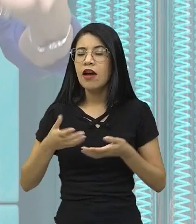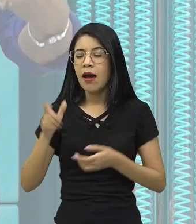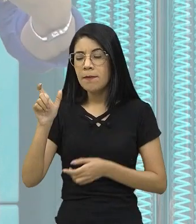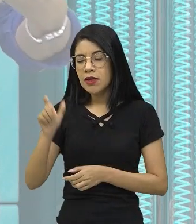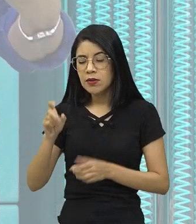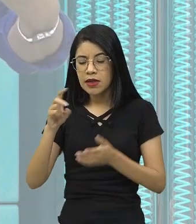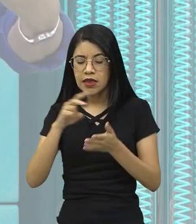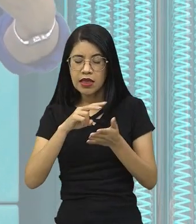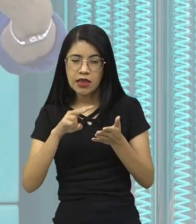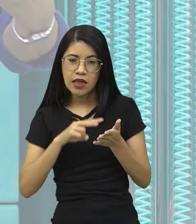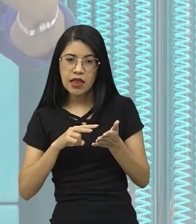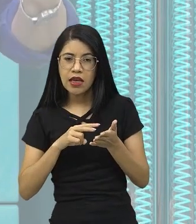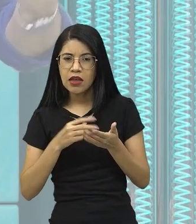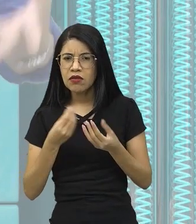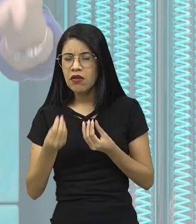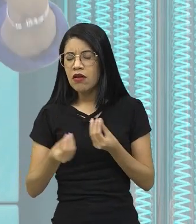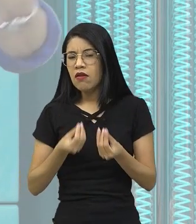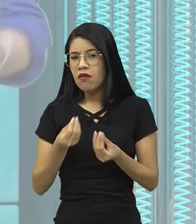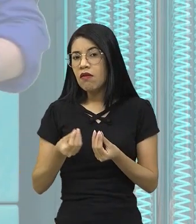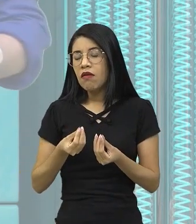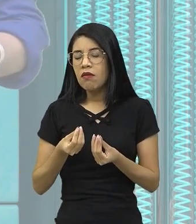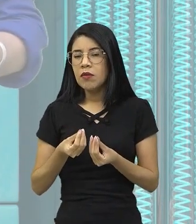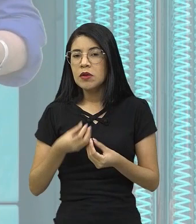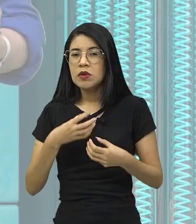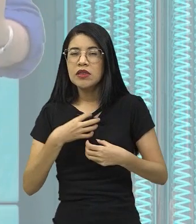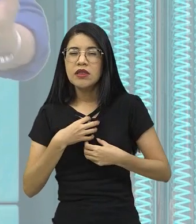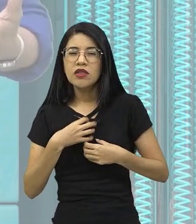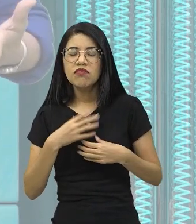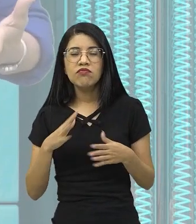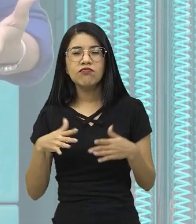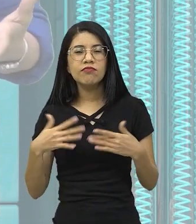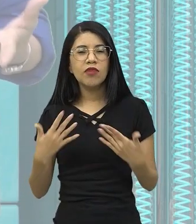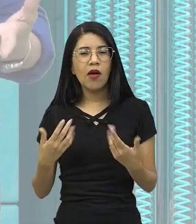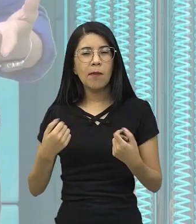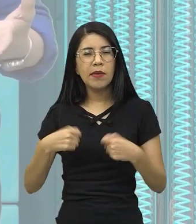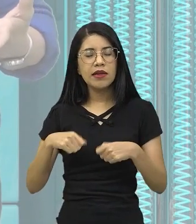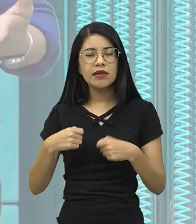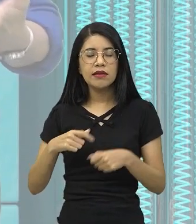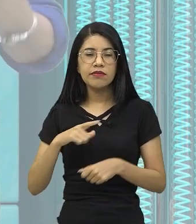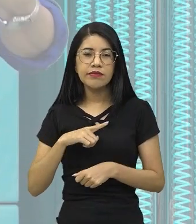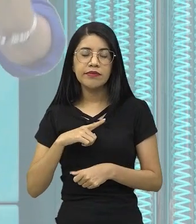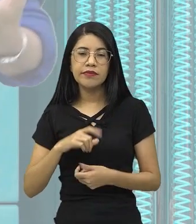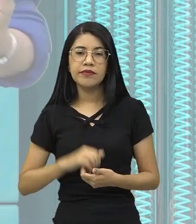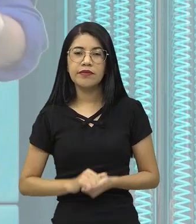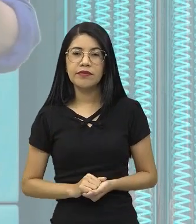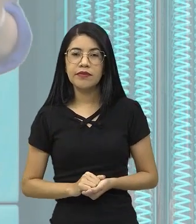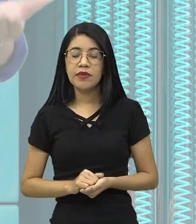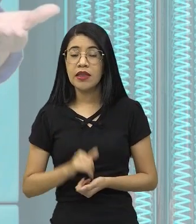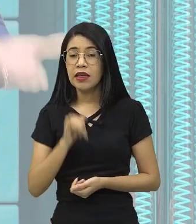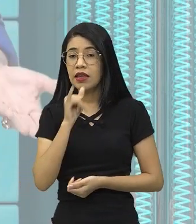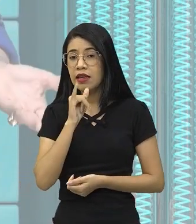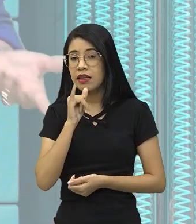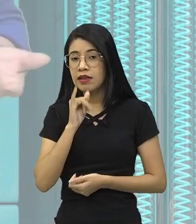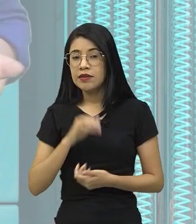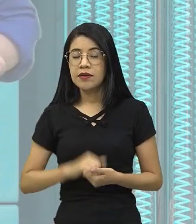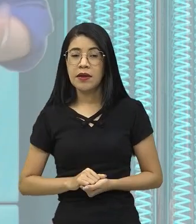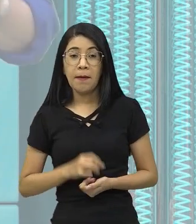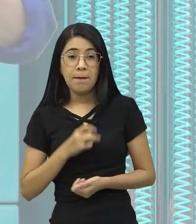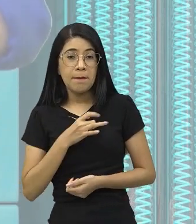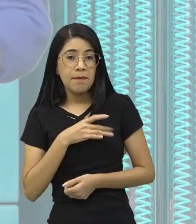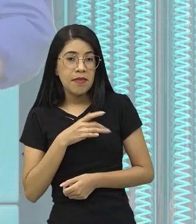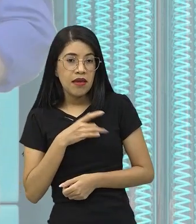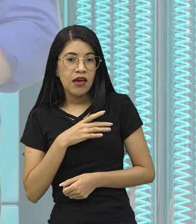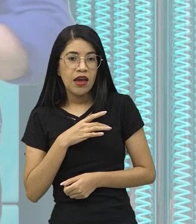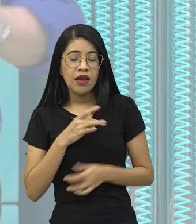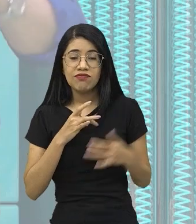Que tipo de sentimento ele deve provocar no leitor? Por exemplo, o sentimento de medo,